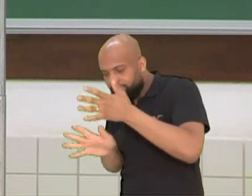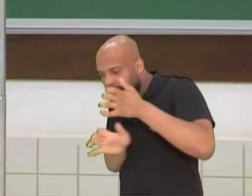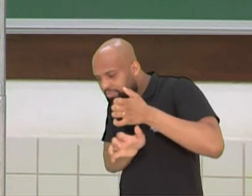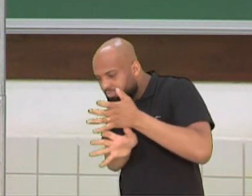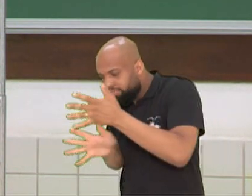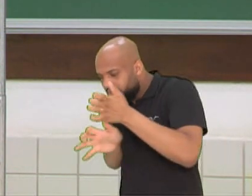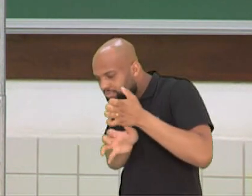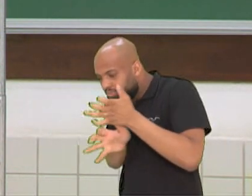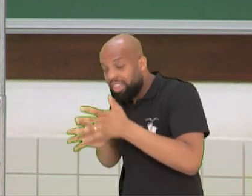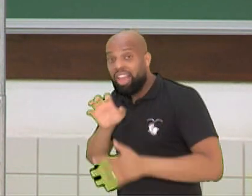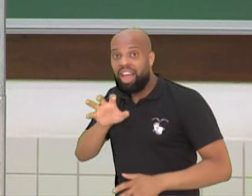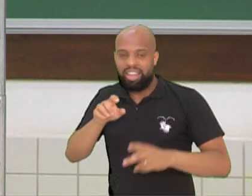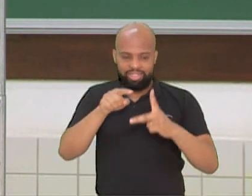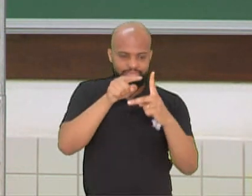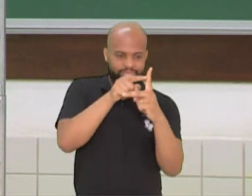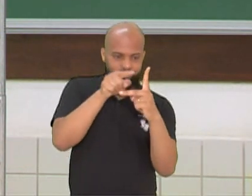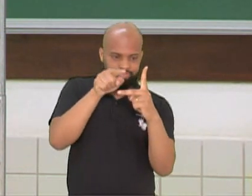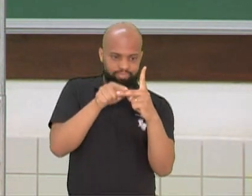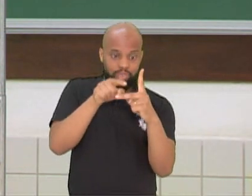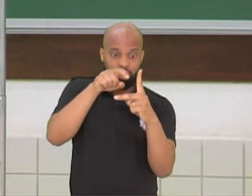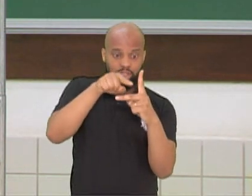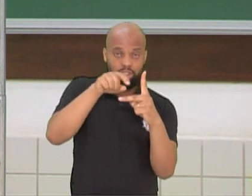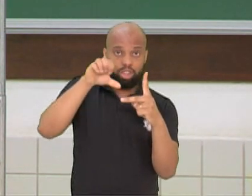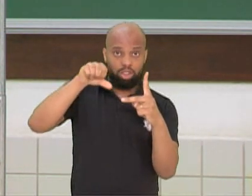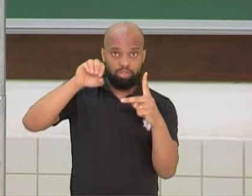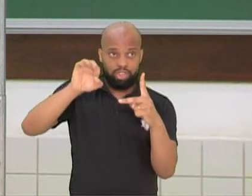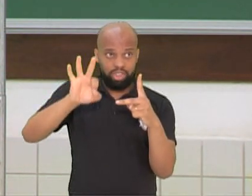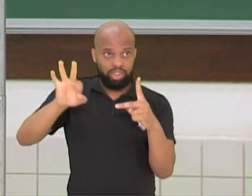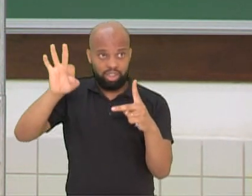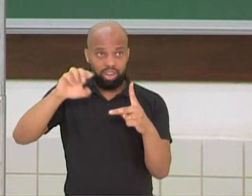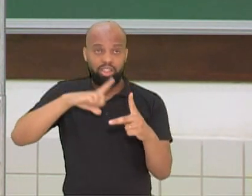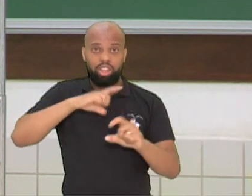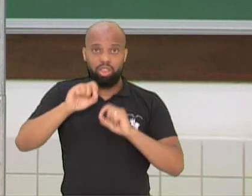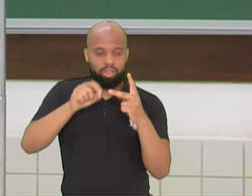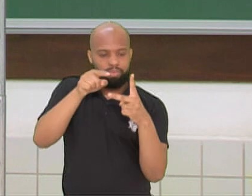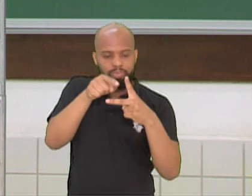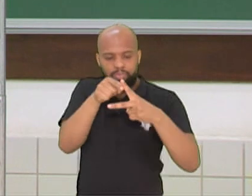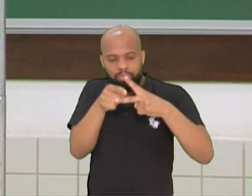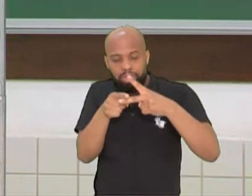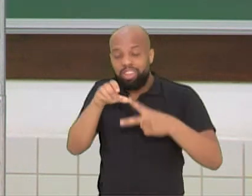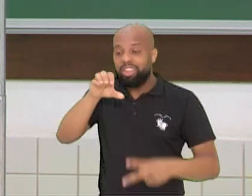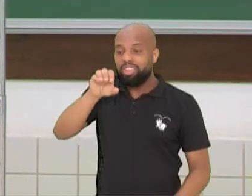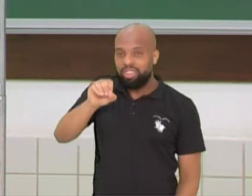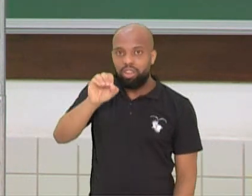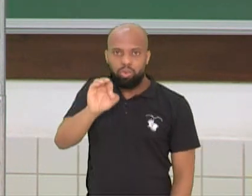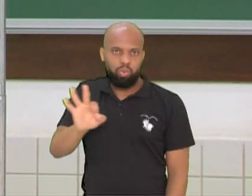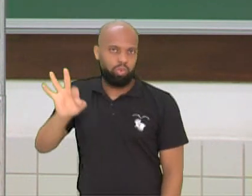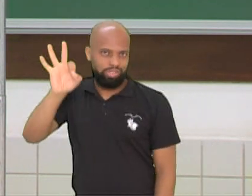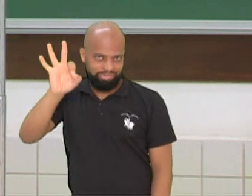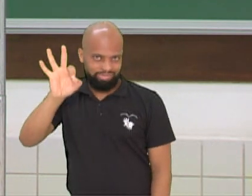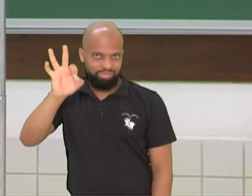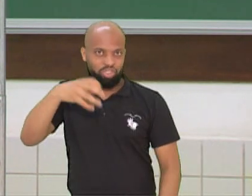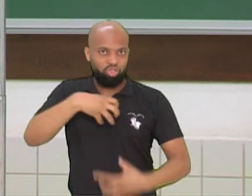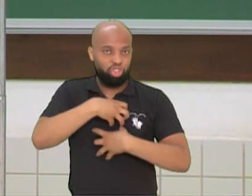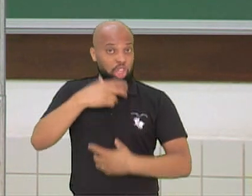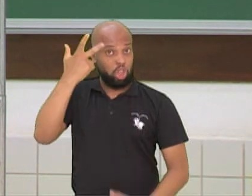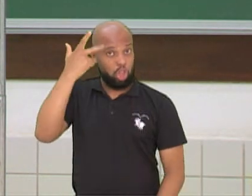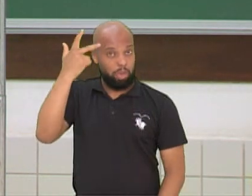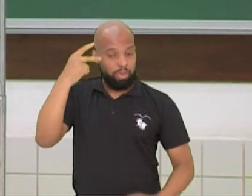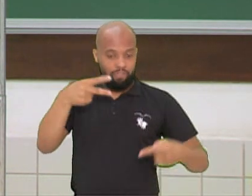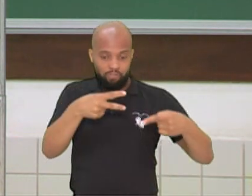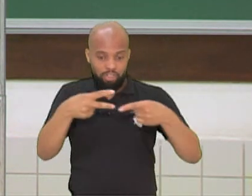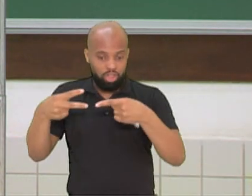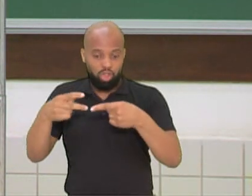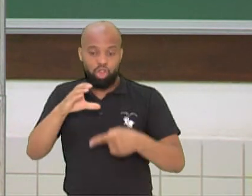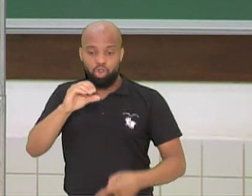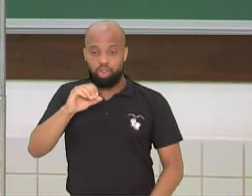atravessar perpendicularmente à área, o que dá um ângulo de 0 graus em relação ao normal, ao vetor normal. E o cosseno de 0